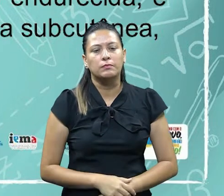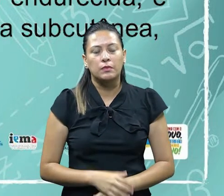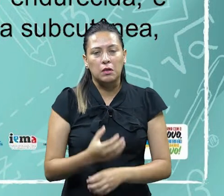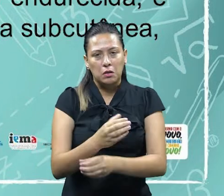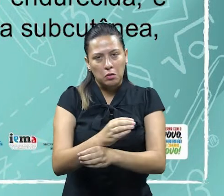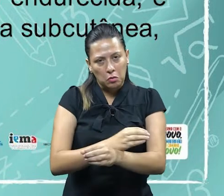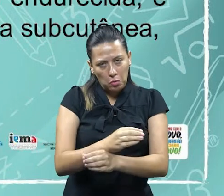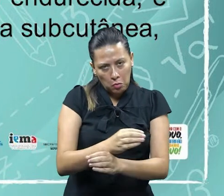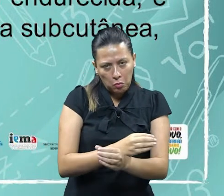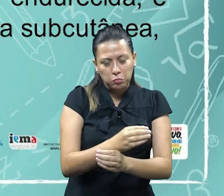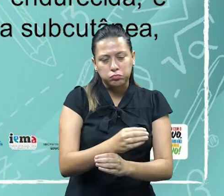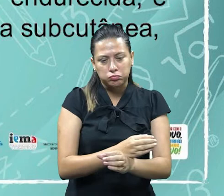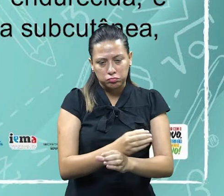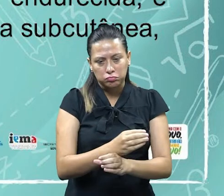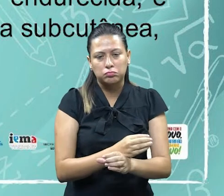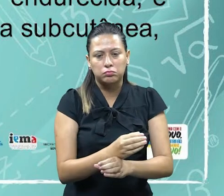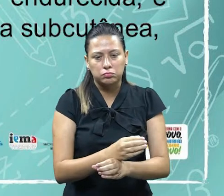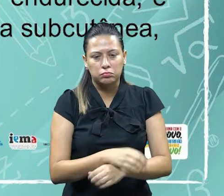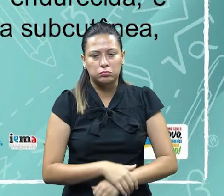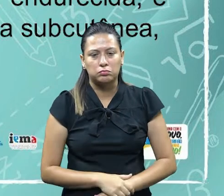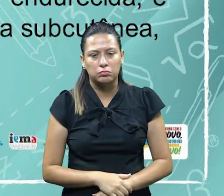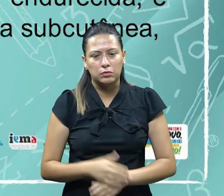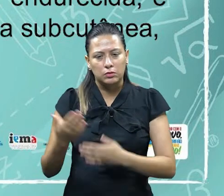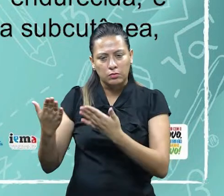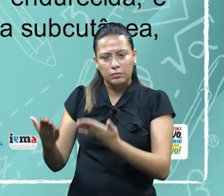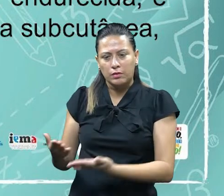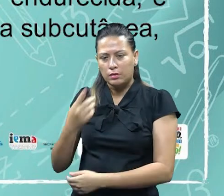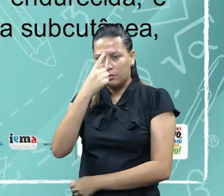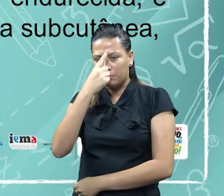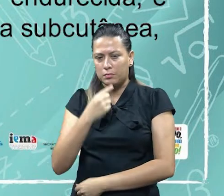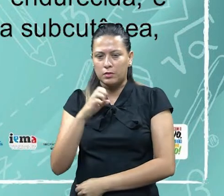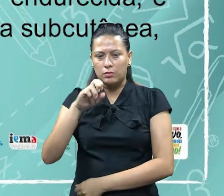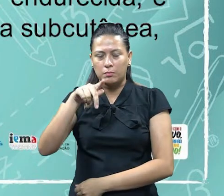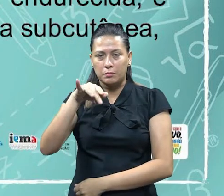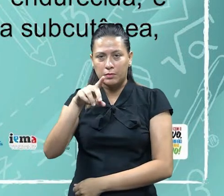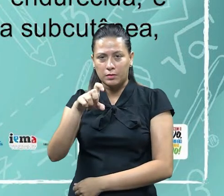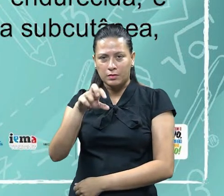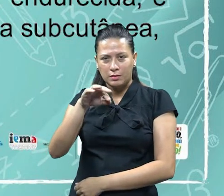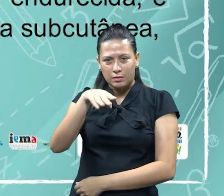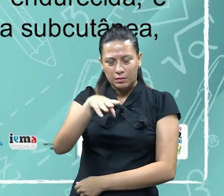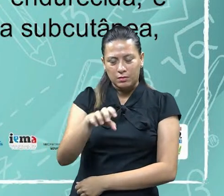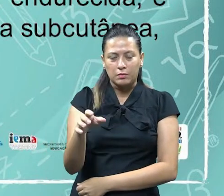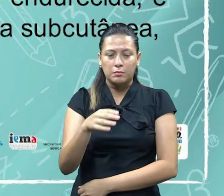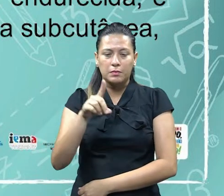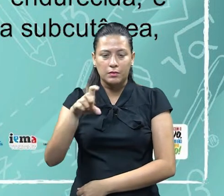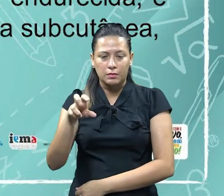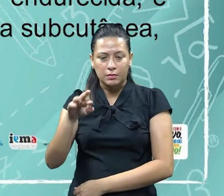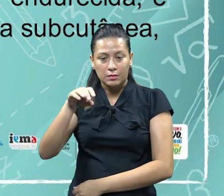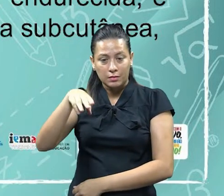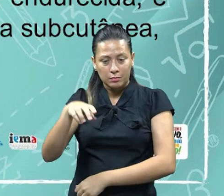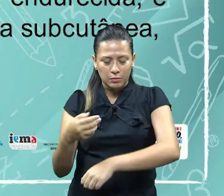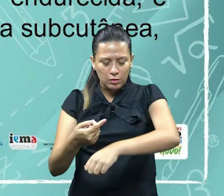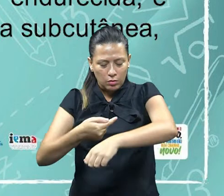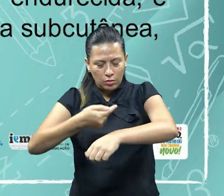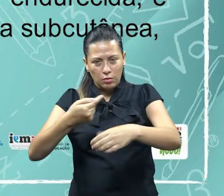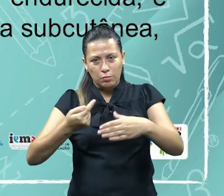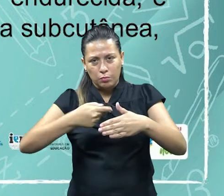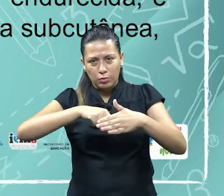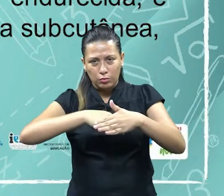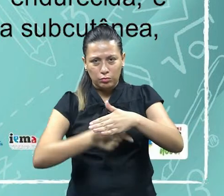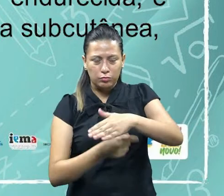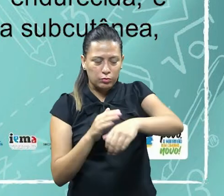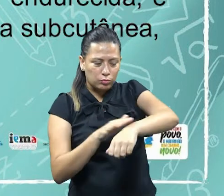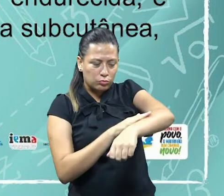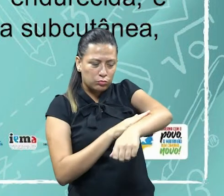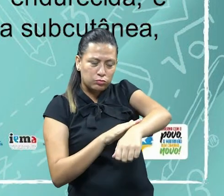camadas referente à pele, tá? A epiderme, a derme e tudo que vem nas camadas mais